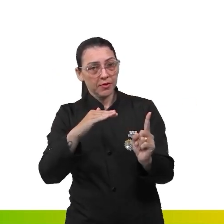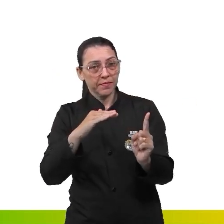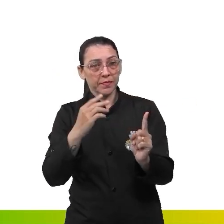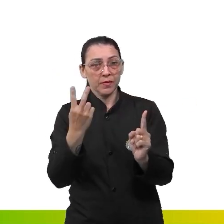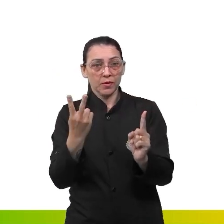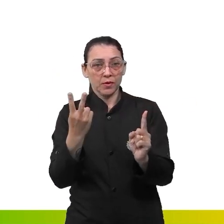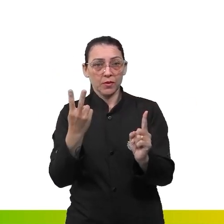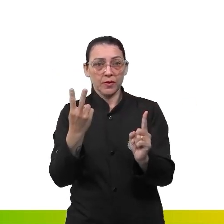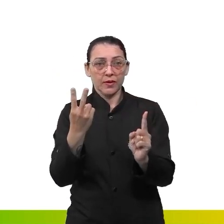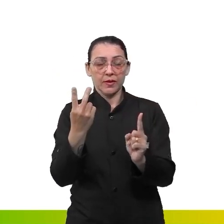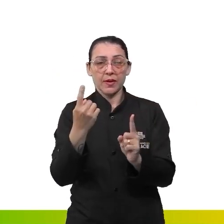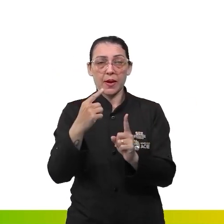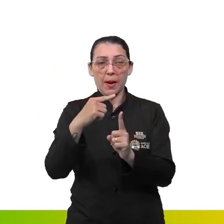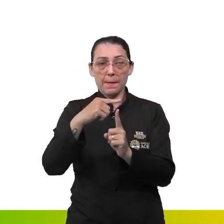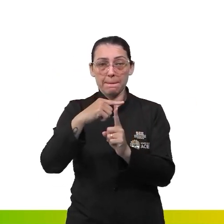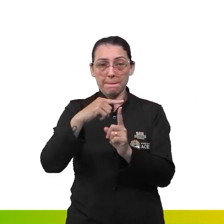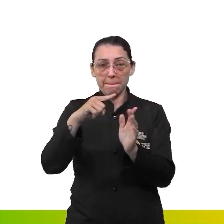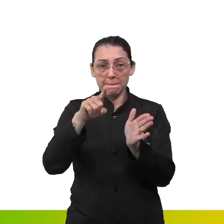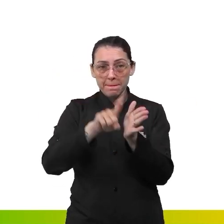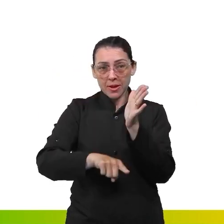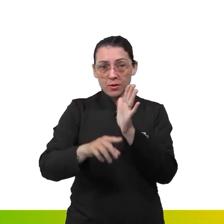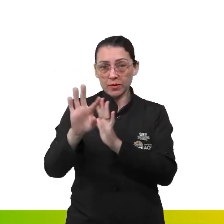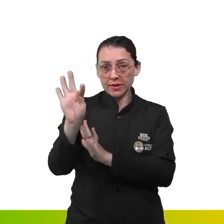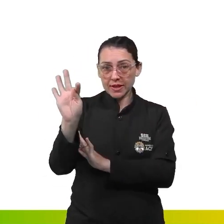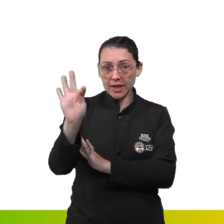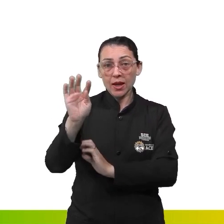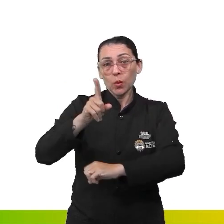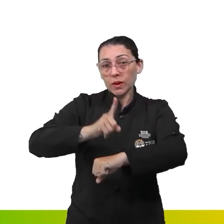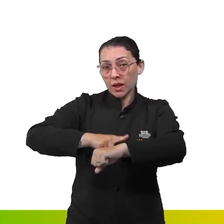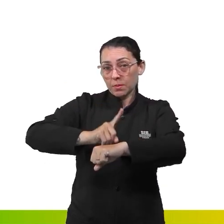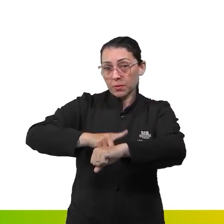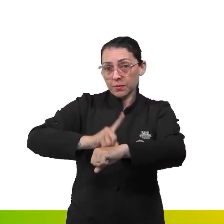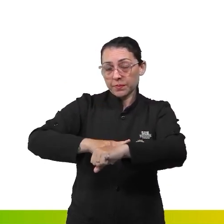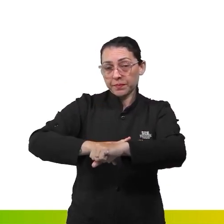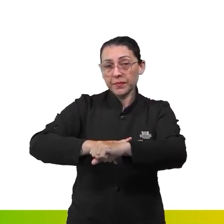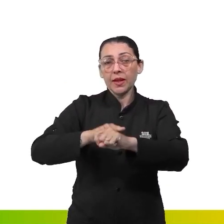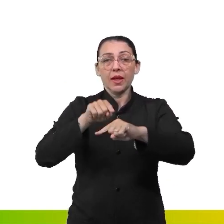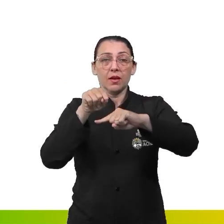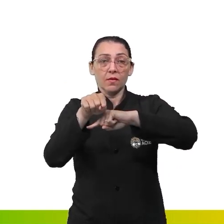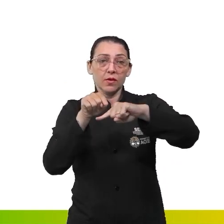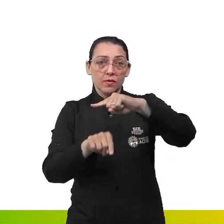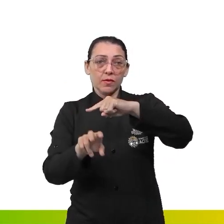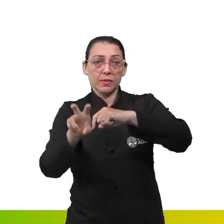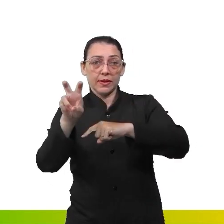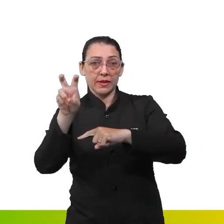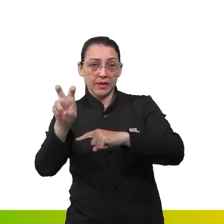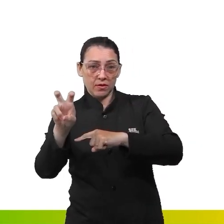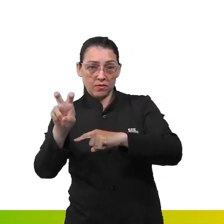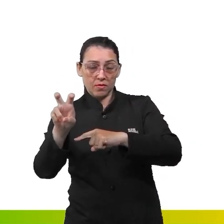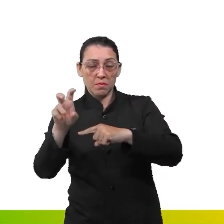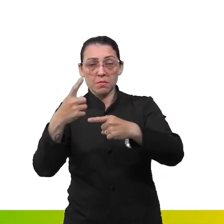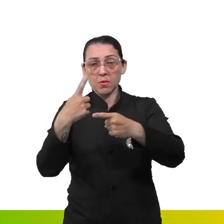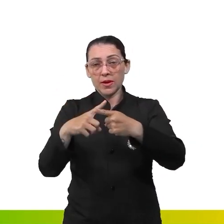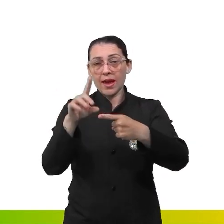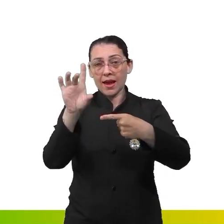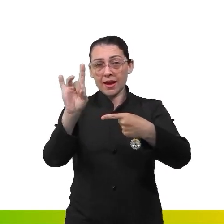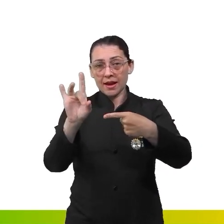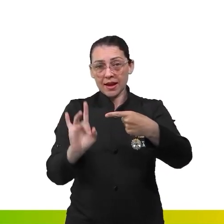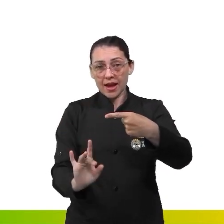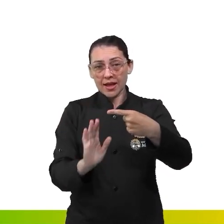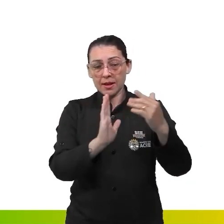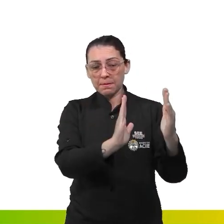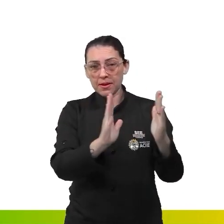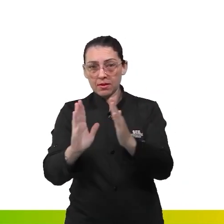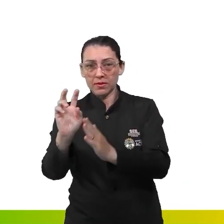2 elevado a menos t. E eu vou dividir para 5, porque a cada período de